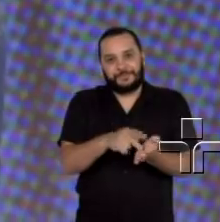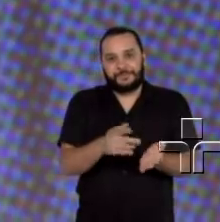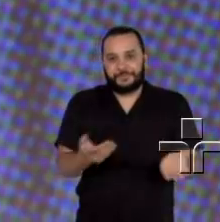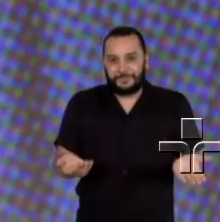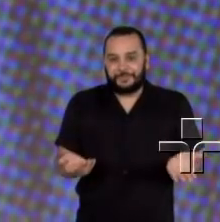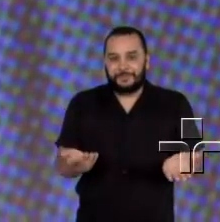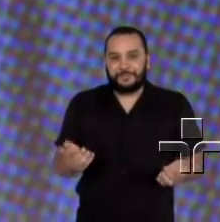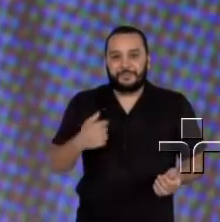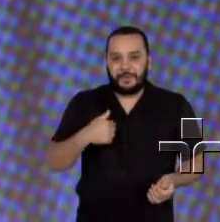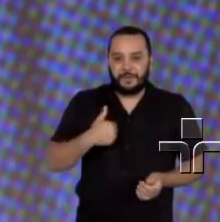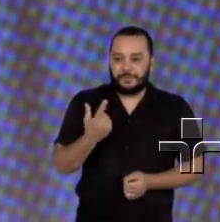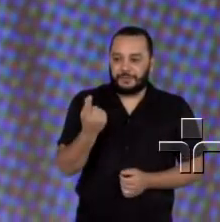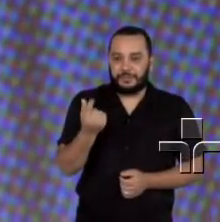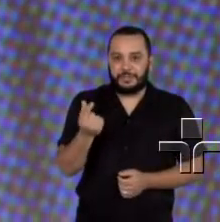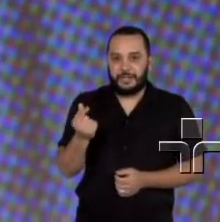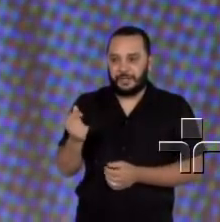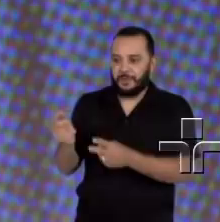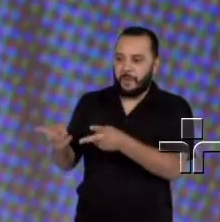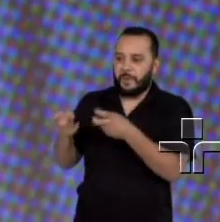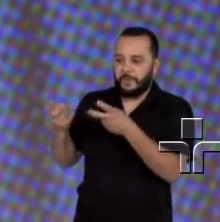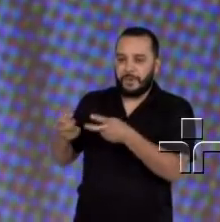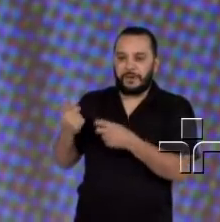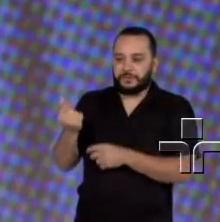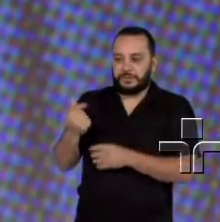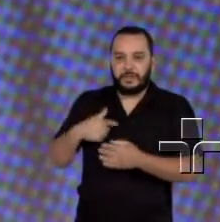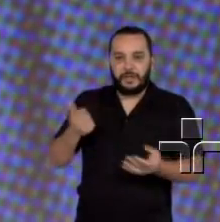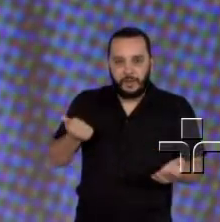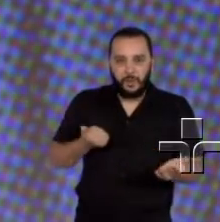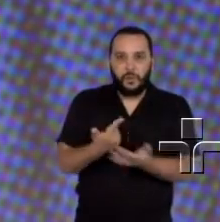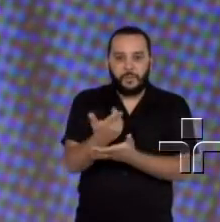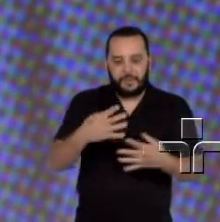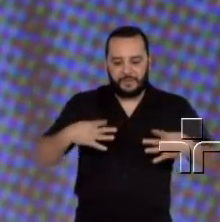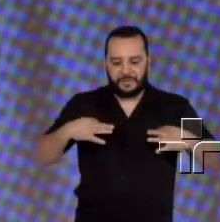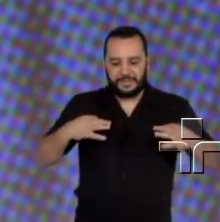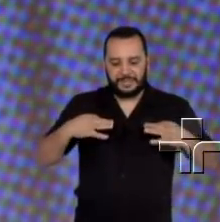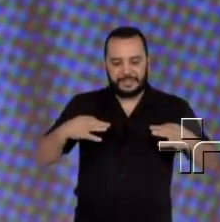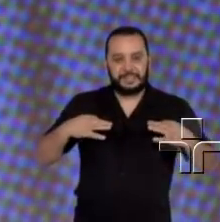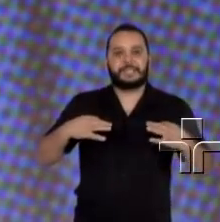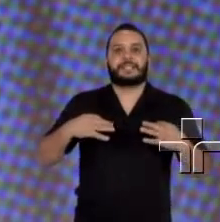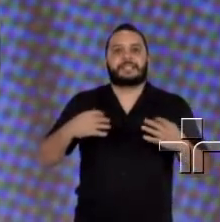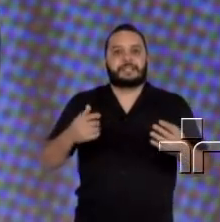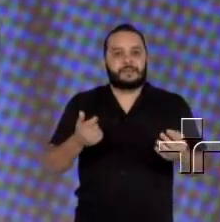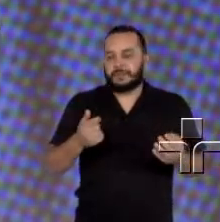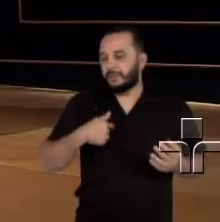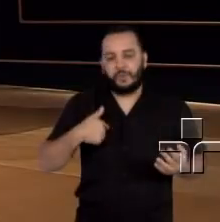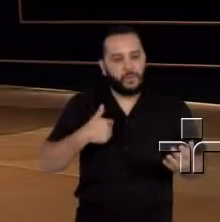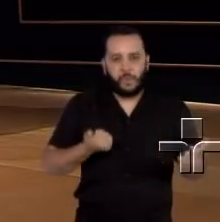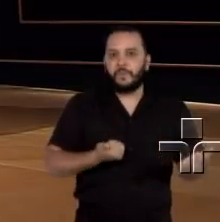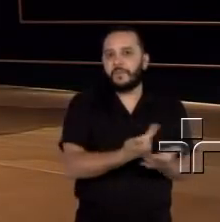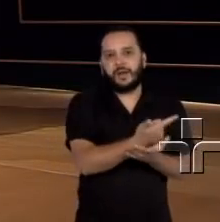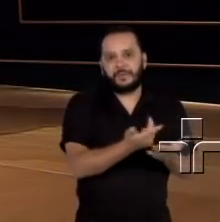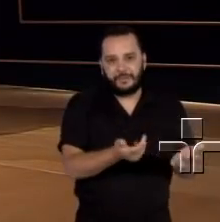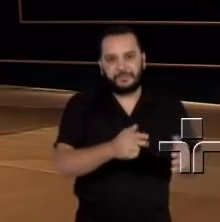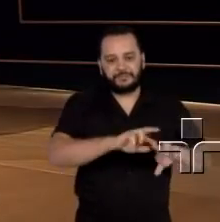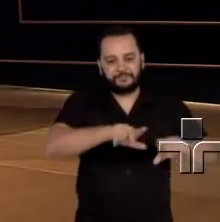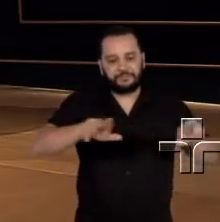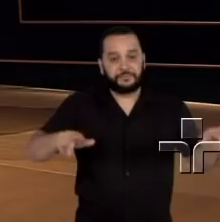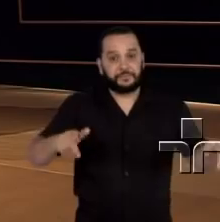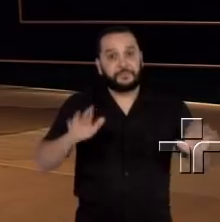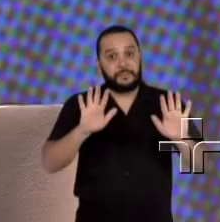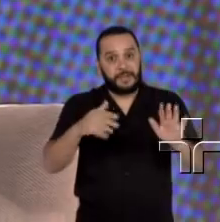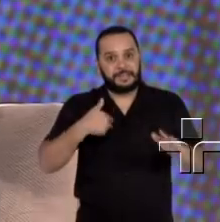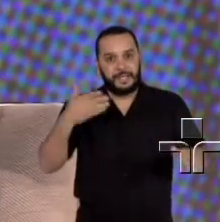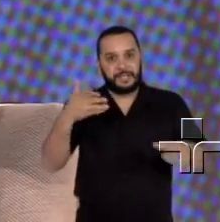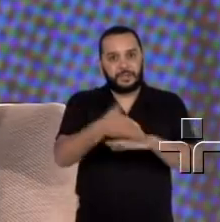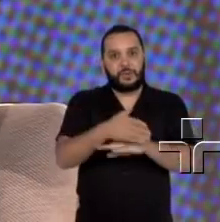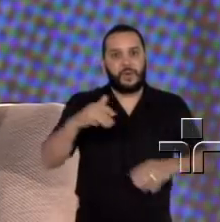E o dinheiro que eu ganhava, eu comprava em panos, em tecidos, em brechós. Agora, uma vez a gente entrou num avião,